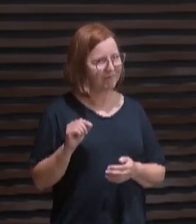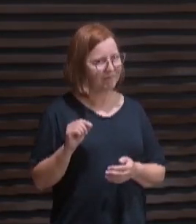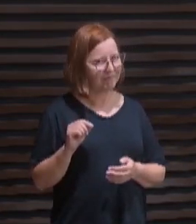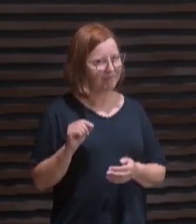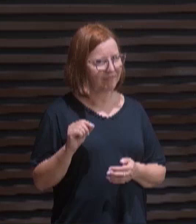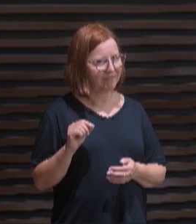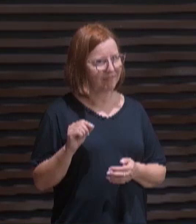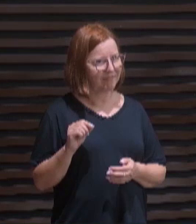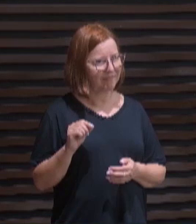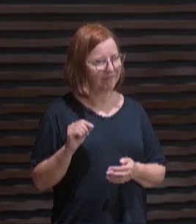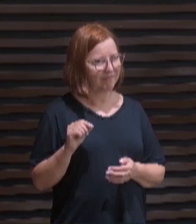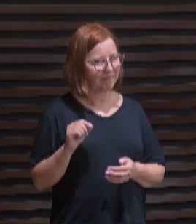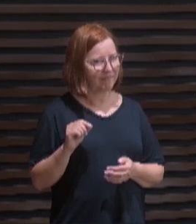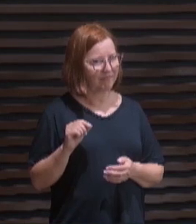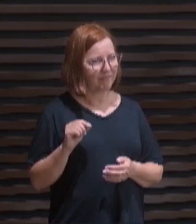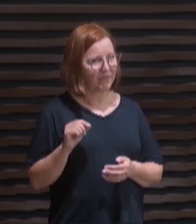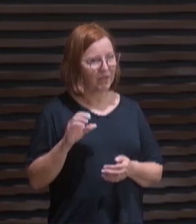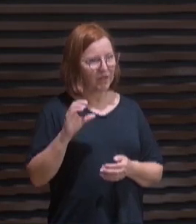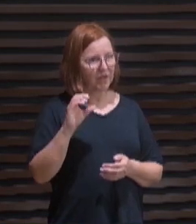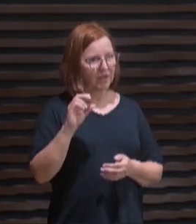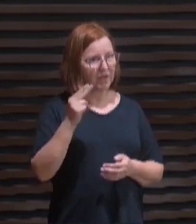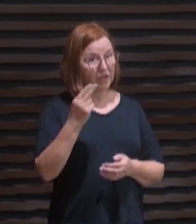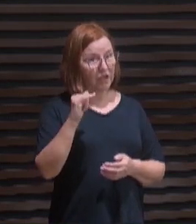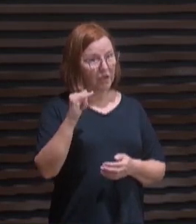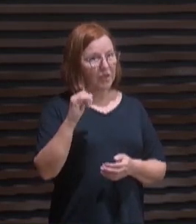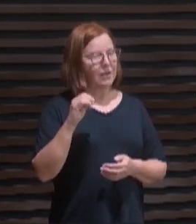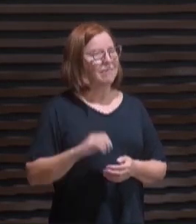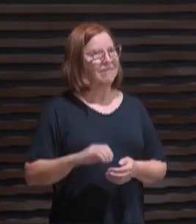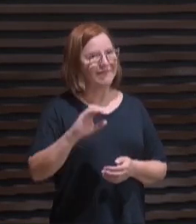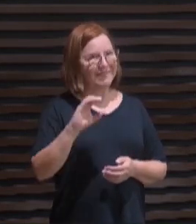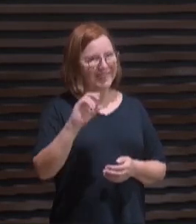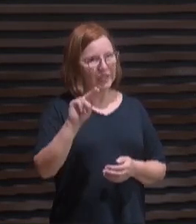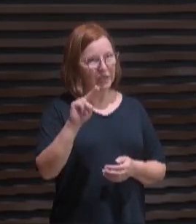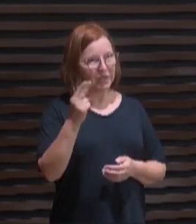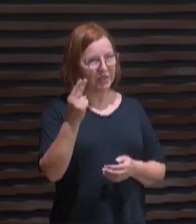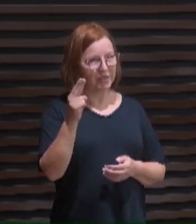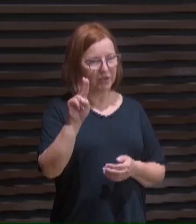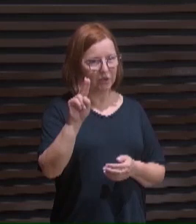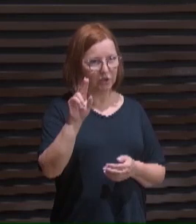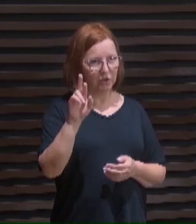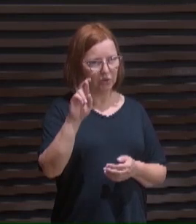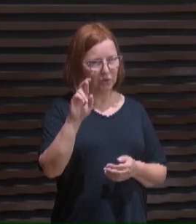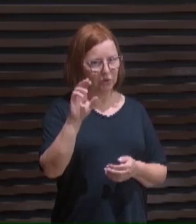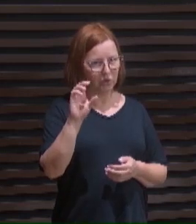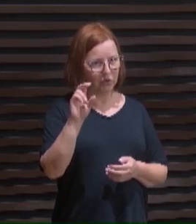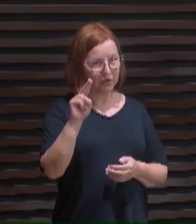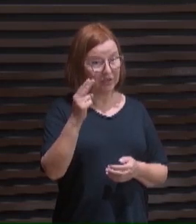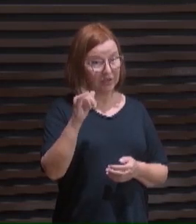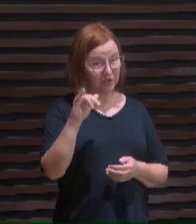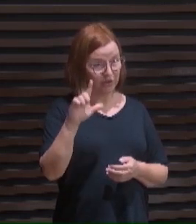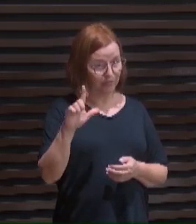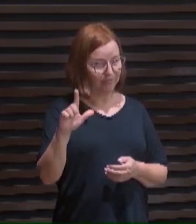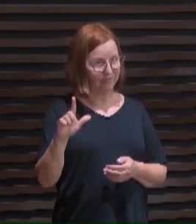Churchill. Churchill brigou para não ter comércio no domingo, para não ter